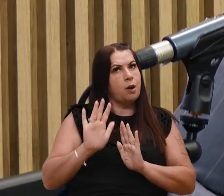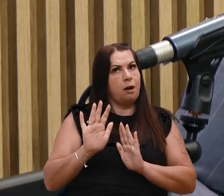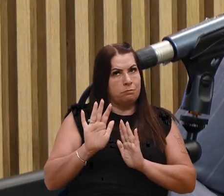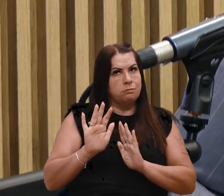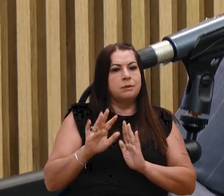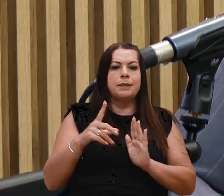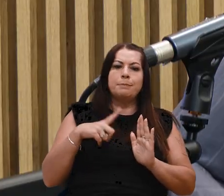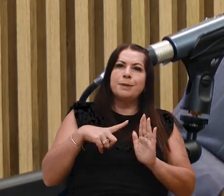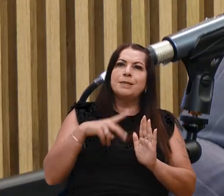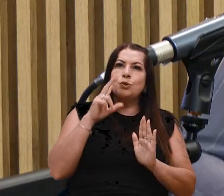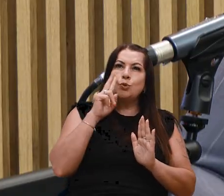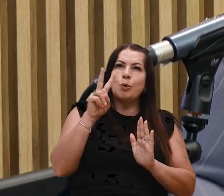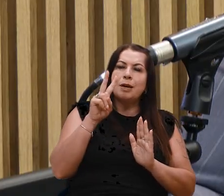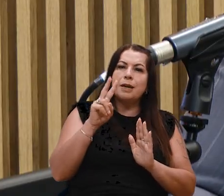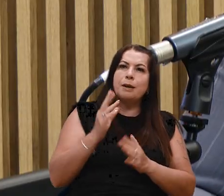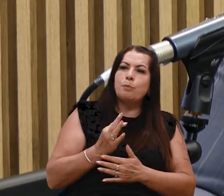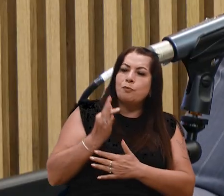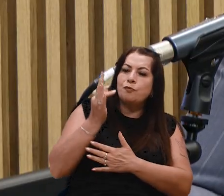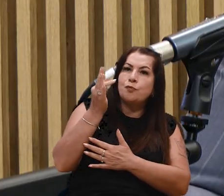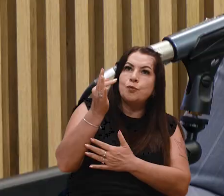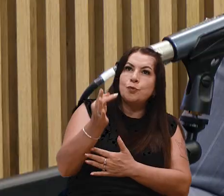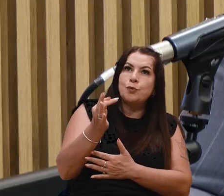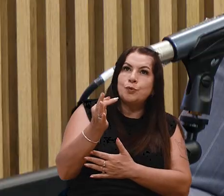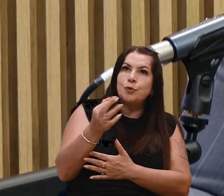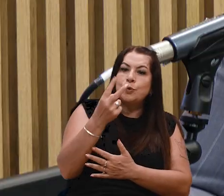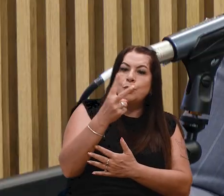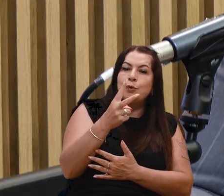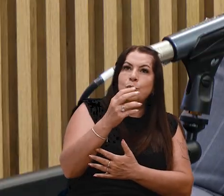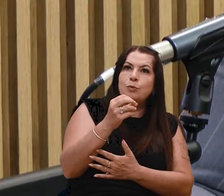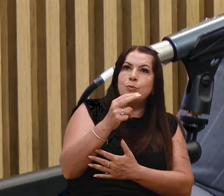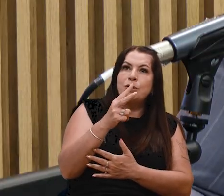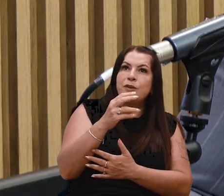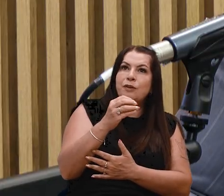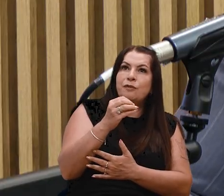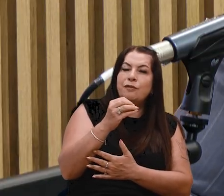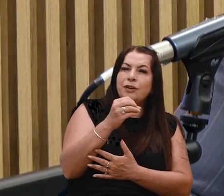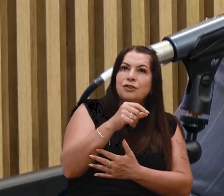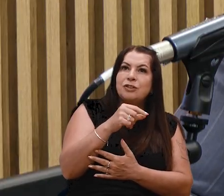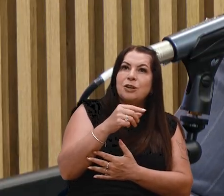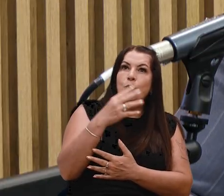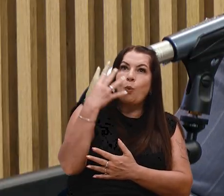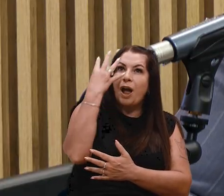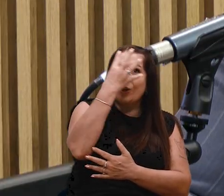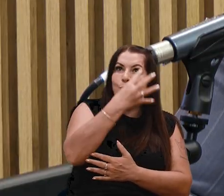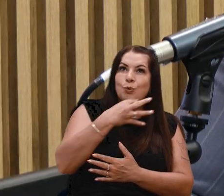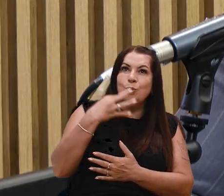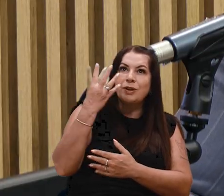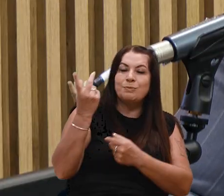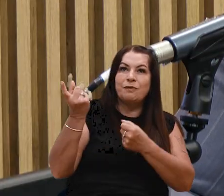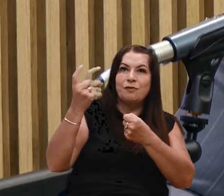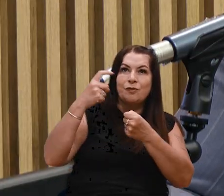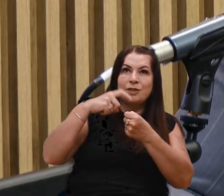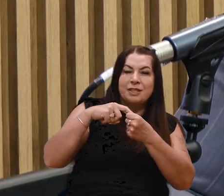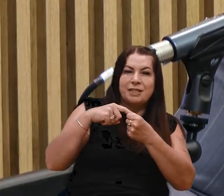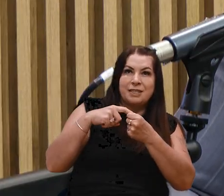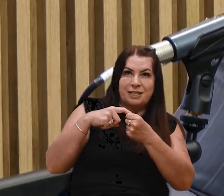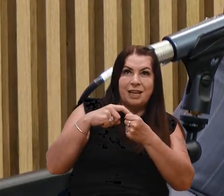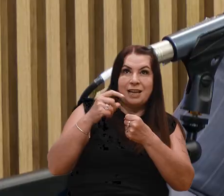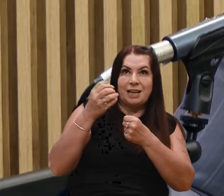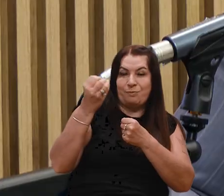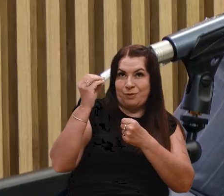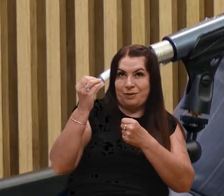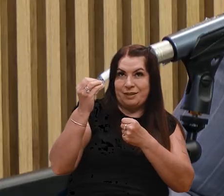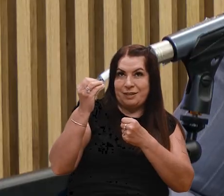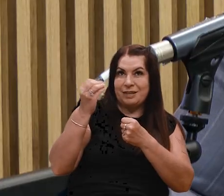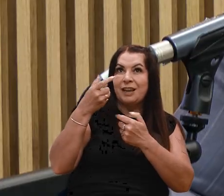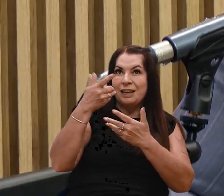Mas se a gente olhar no horizonte, em 2020, nós estávamos levando quase 4 horas para chegar na capital, né? Hoje nós voltamos